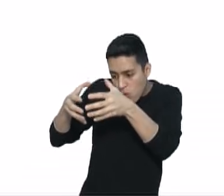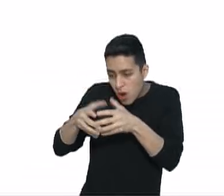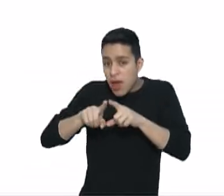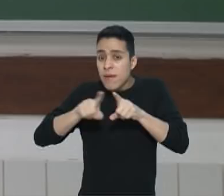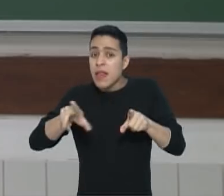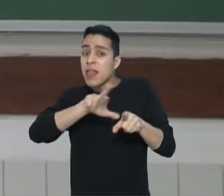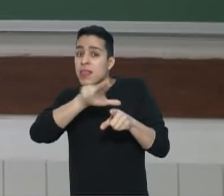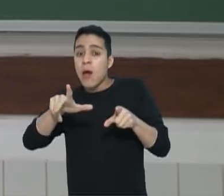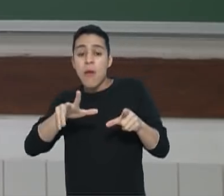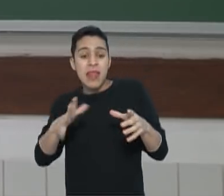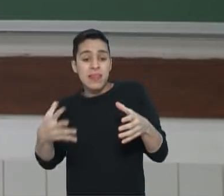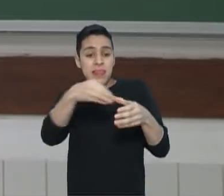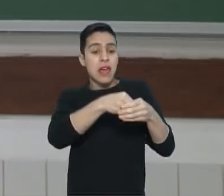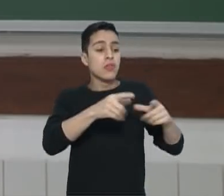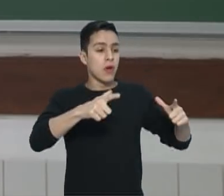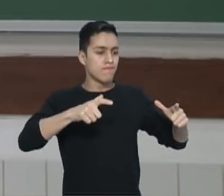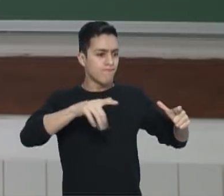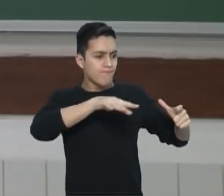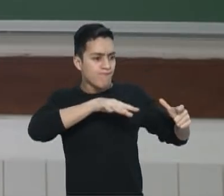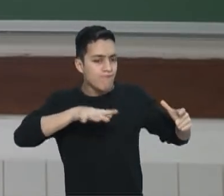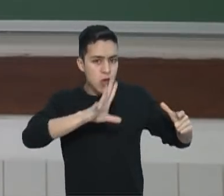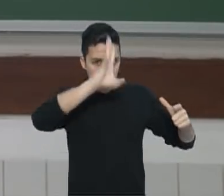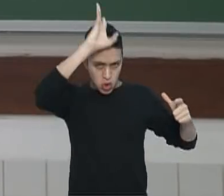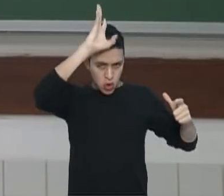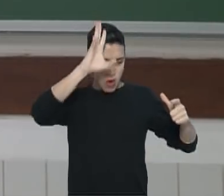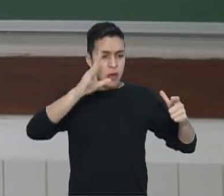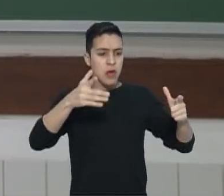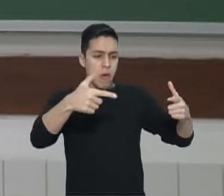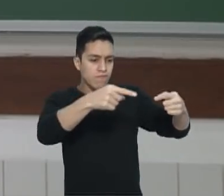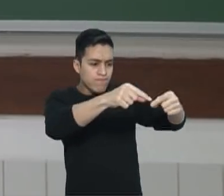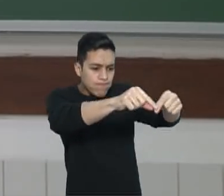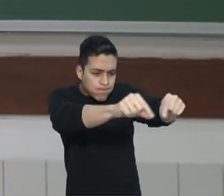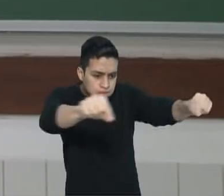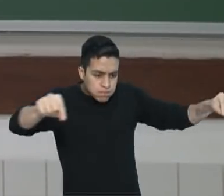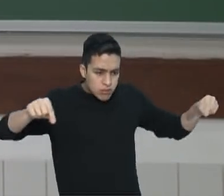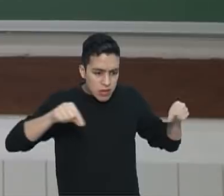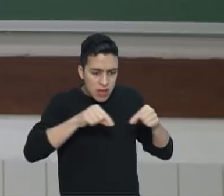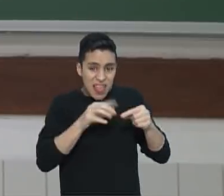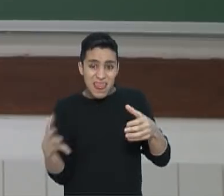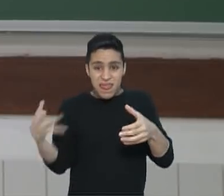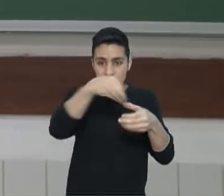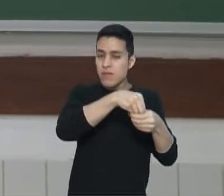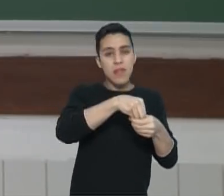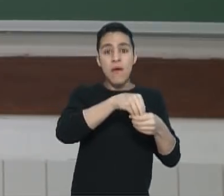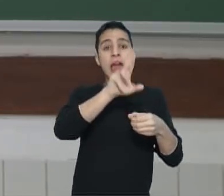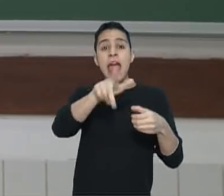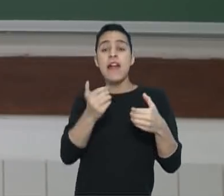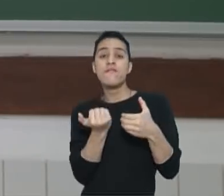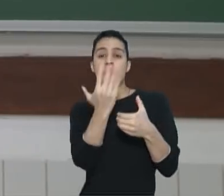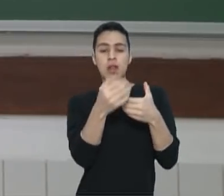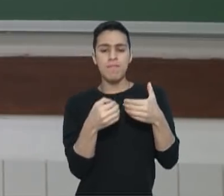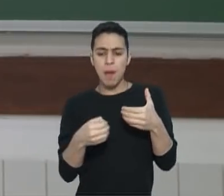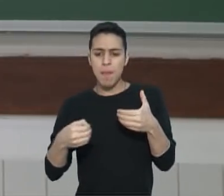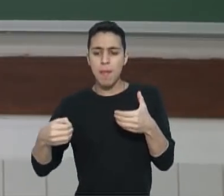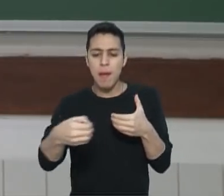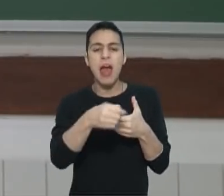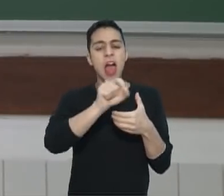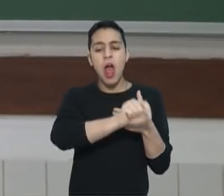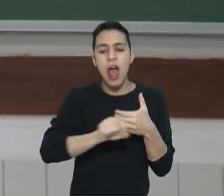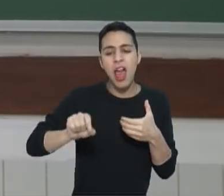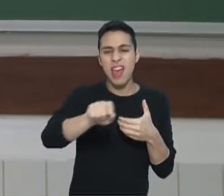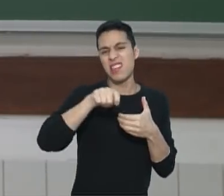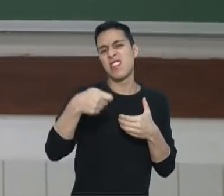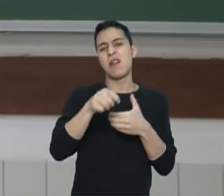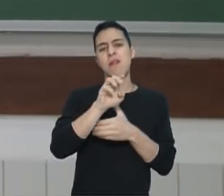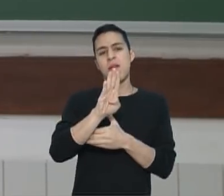do limes do Império Romano. Limes é o quê? Não faziam parte das fortificações, edificações e limites do Império Romano